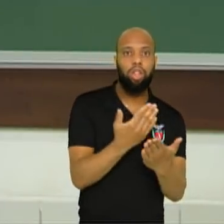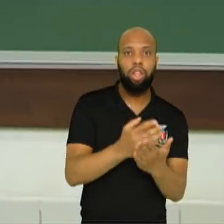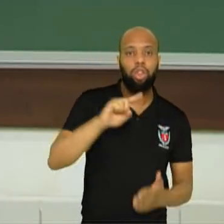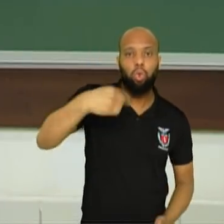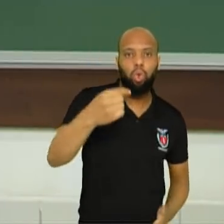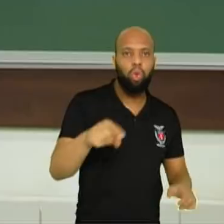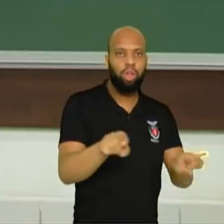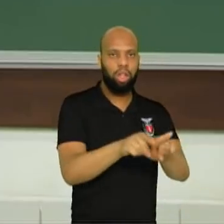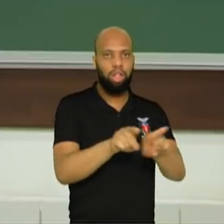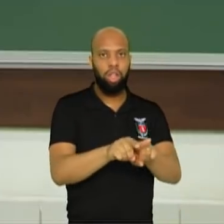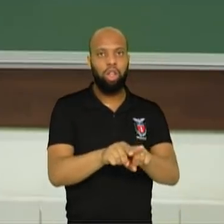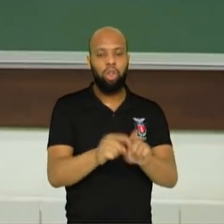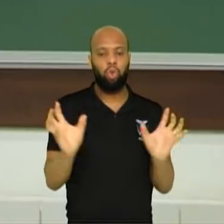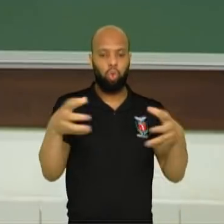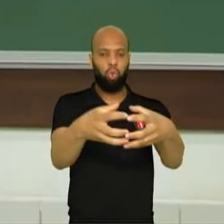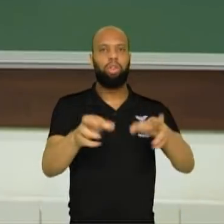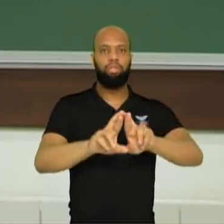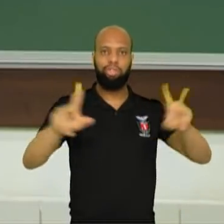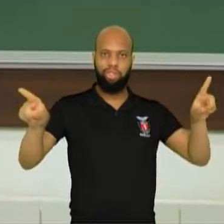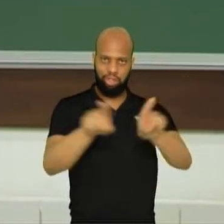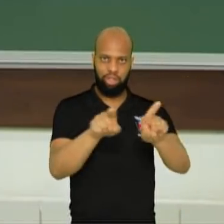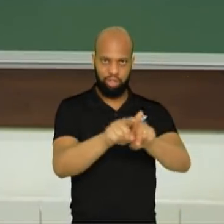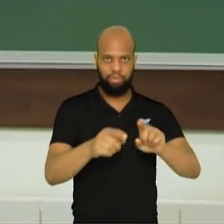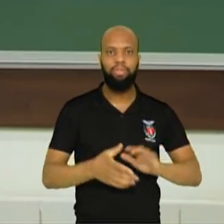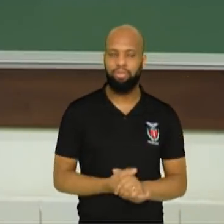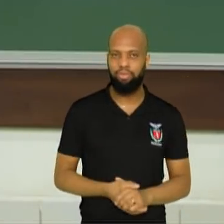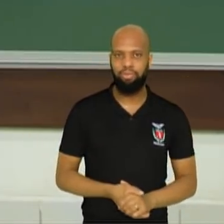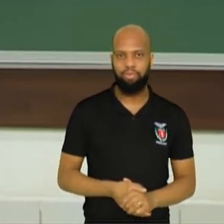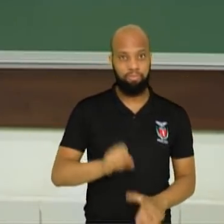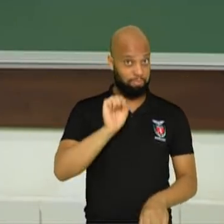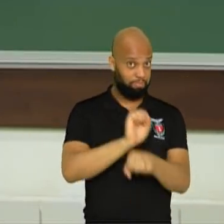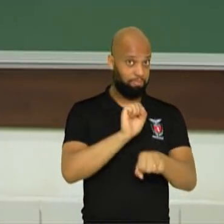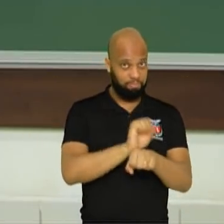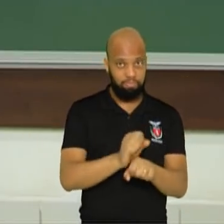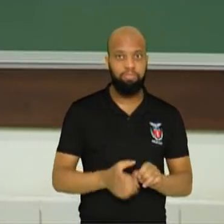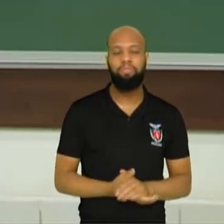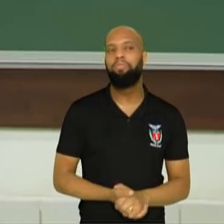é diferente. Então, vamos aguardar as cenas dos próximos capítulos.